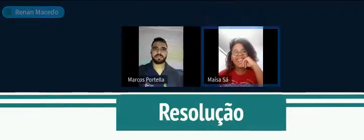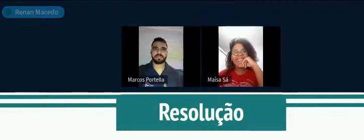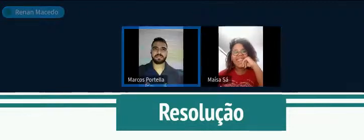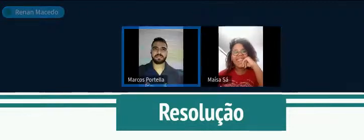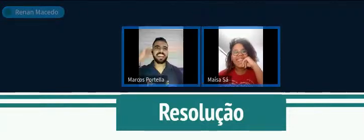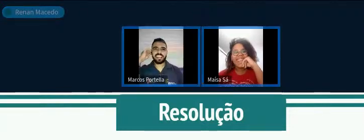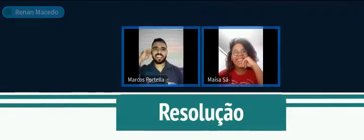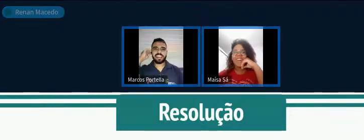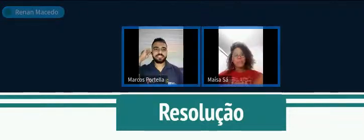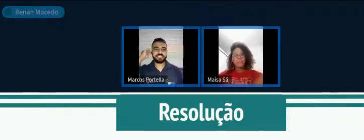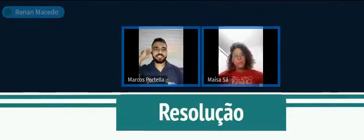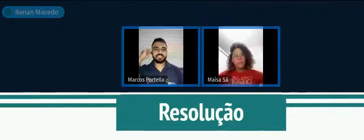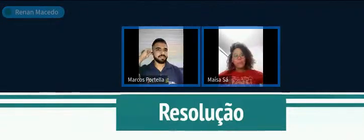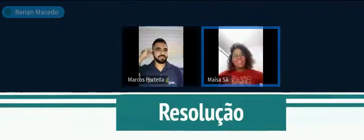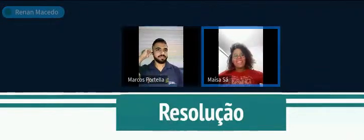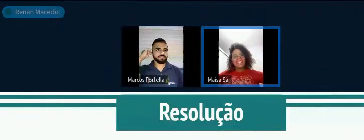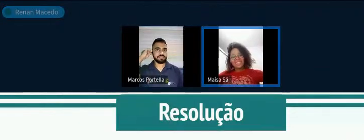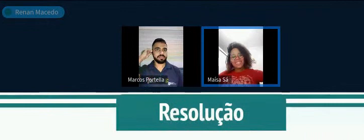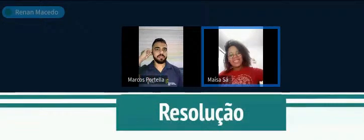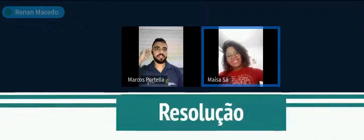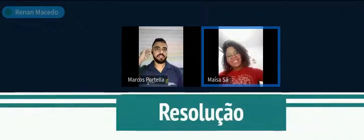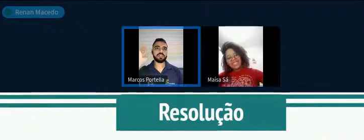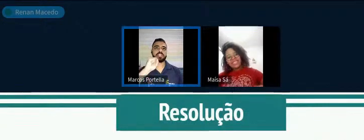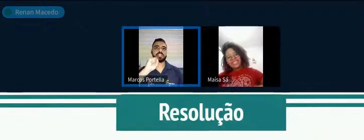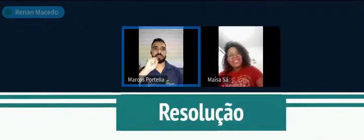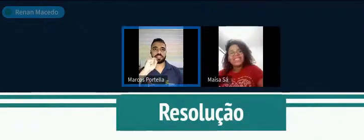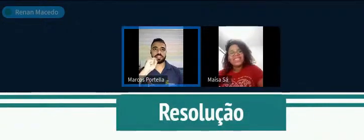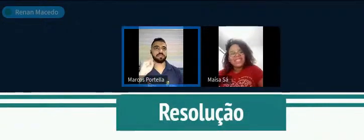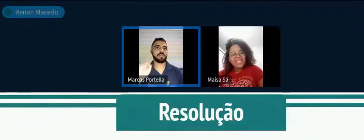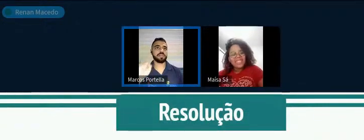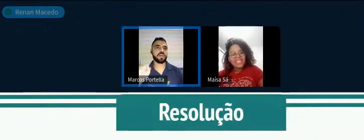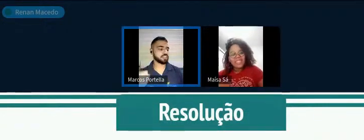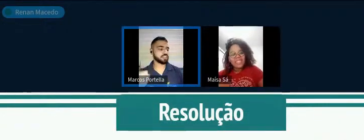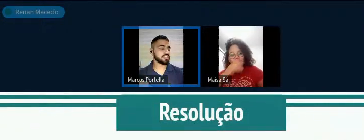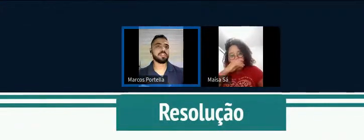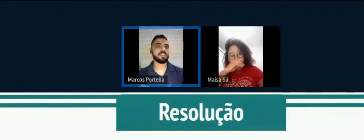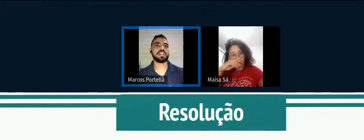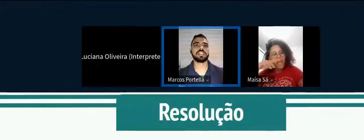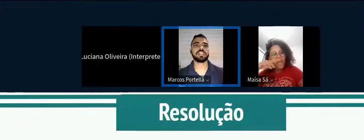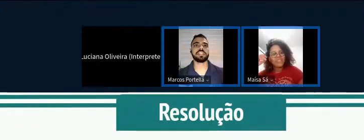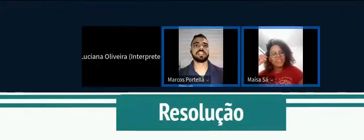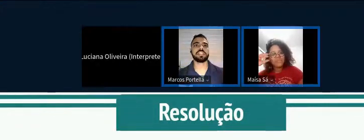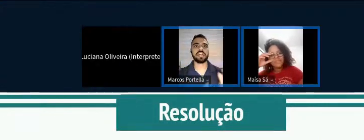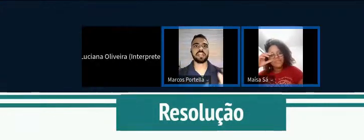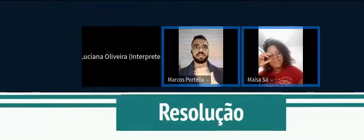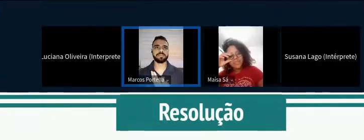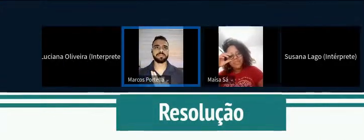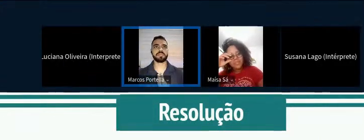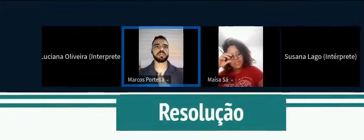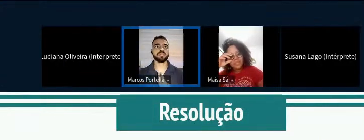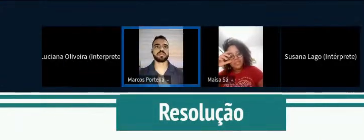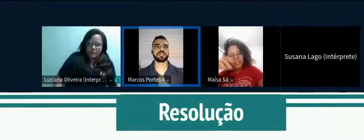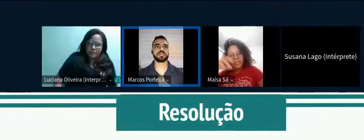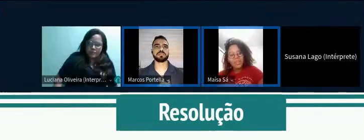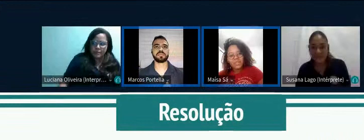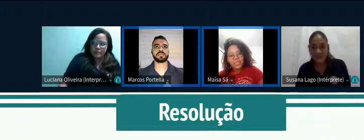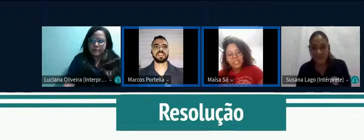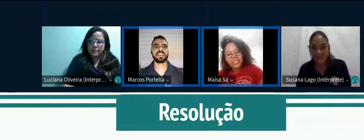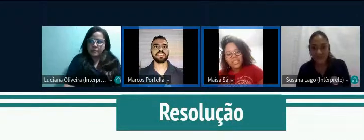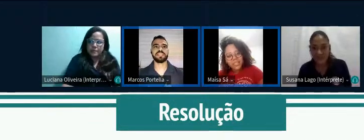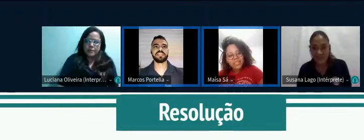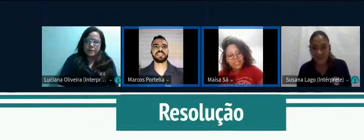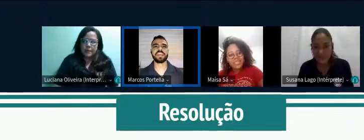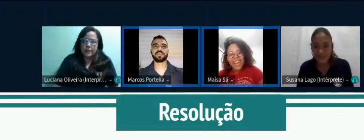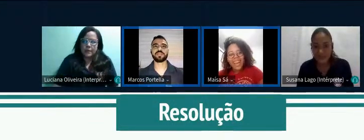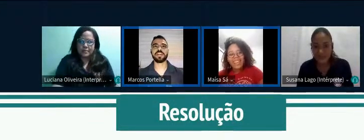Eu acho que eu fico preocupada, né? Faltou o intérprete, né? Eu acho que eles vão conectar já. Pronto.